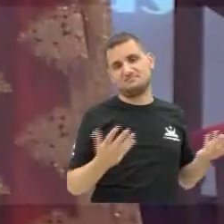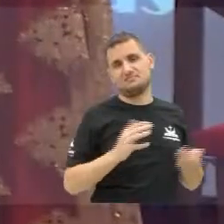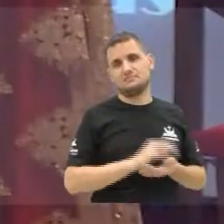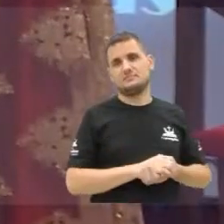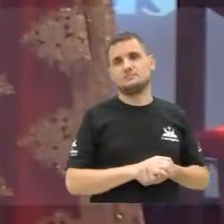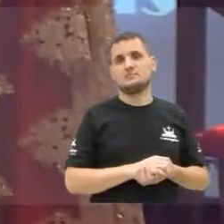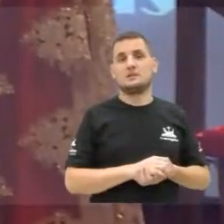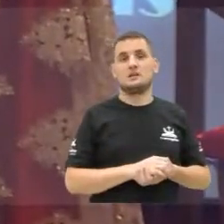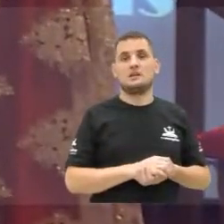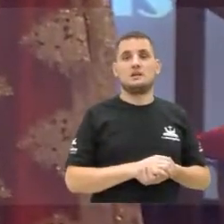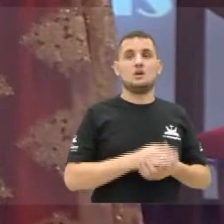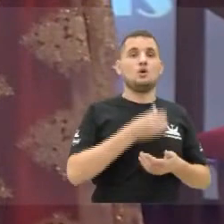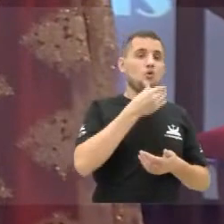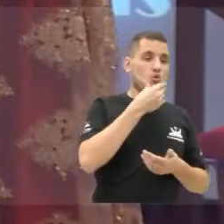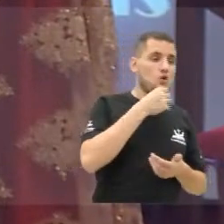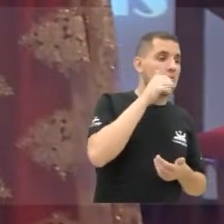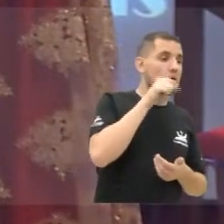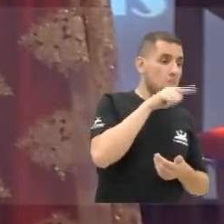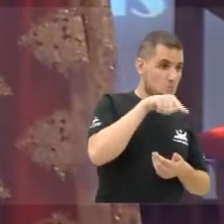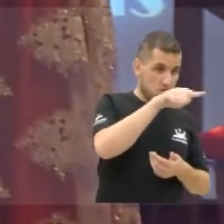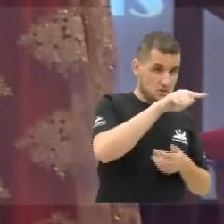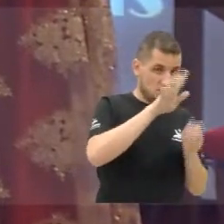O homem se esconde de Deus.